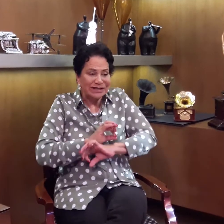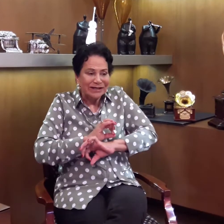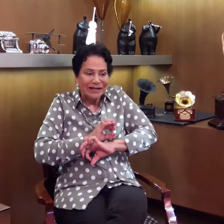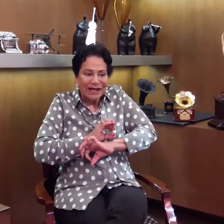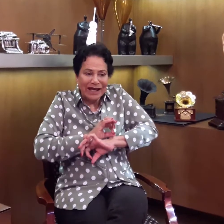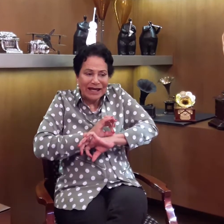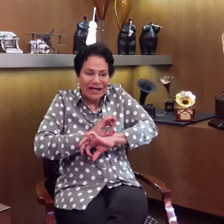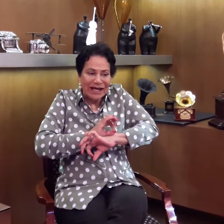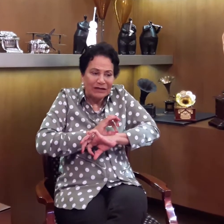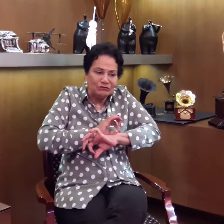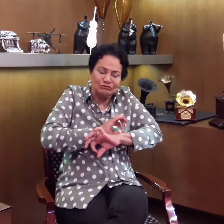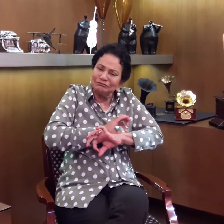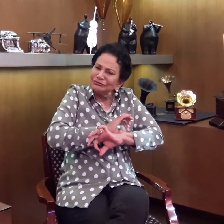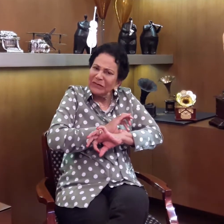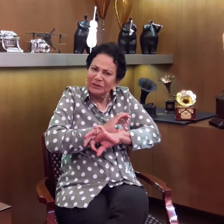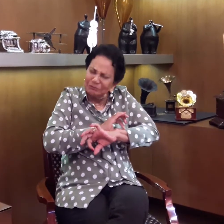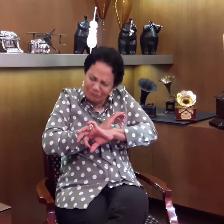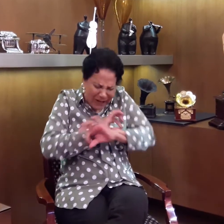coach assim,